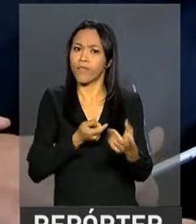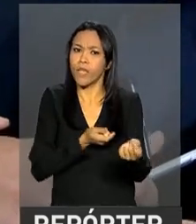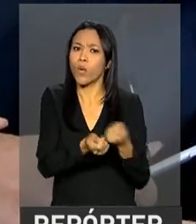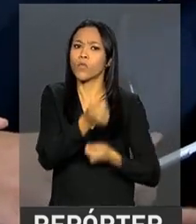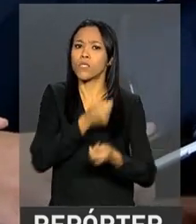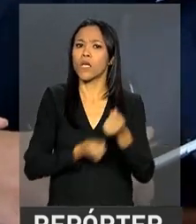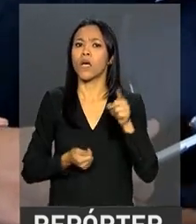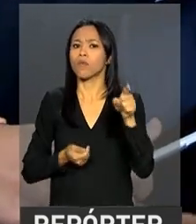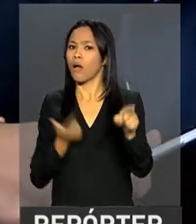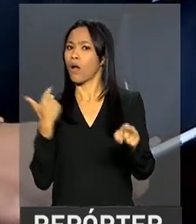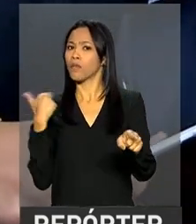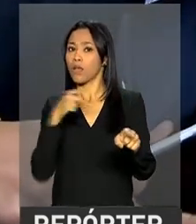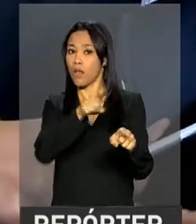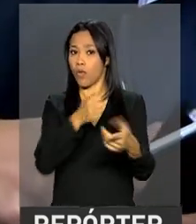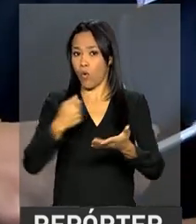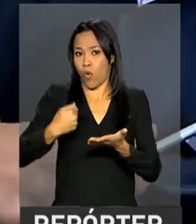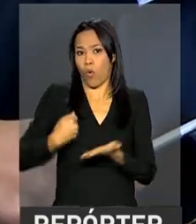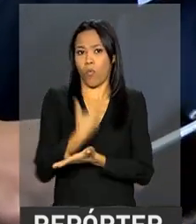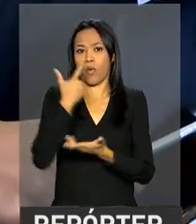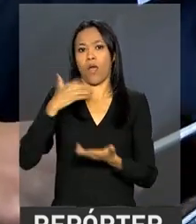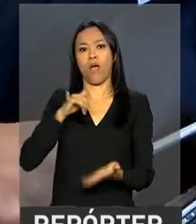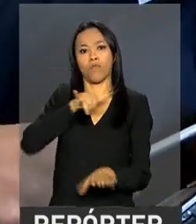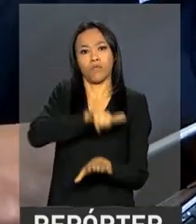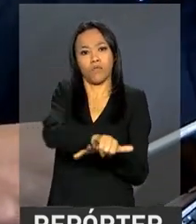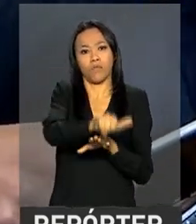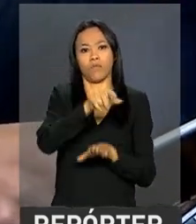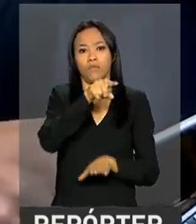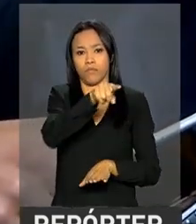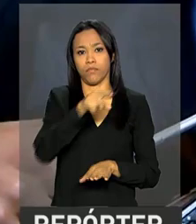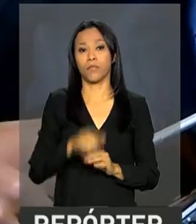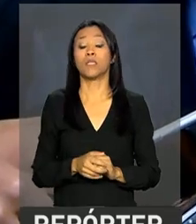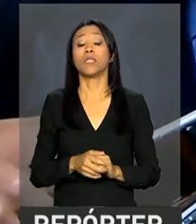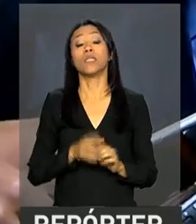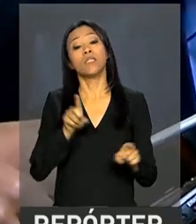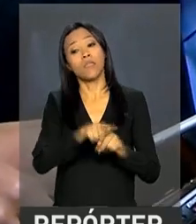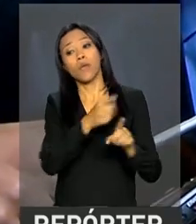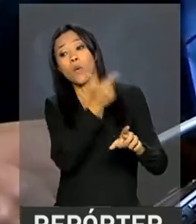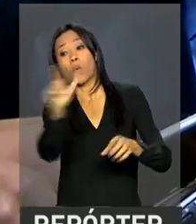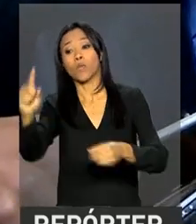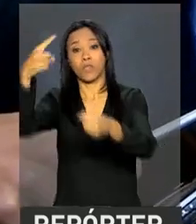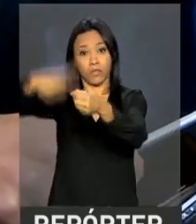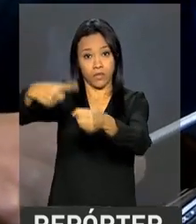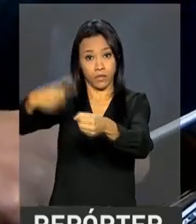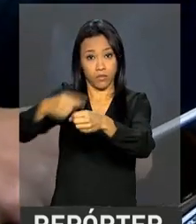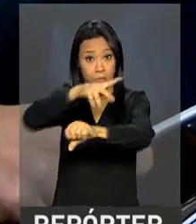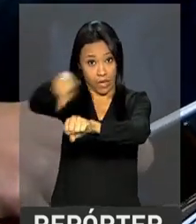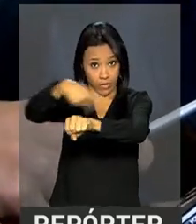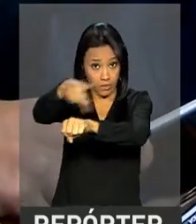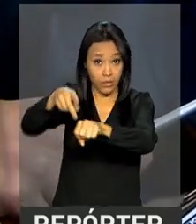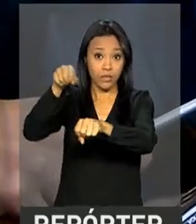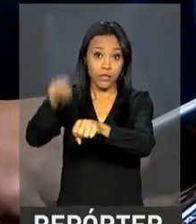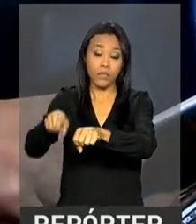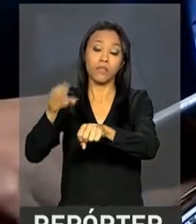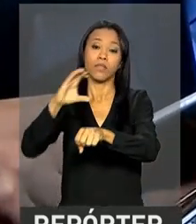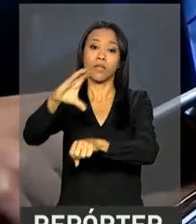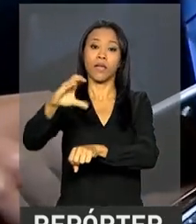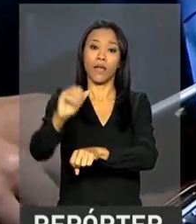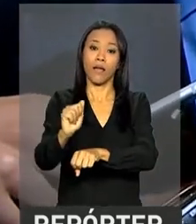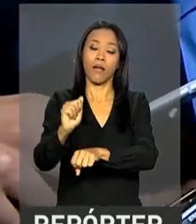compra de aviões da Embraer. E agora, interessante, parando em Astana, no Cazaquistão, um grande empresário